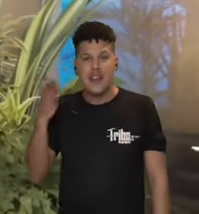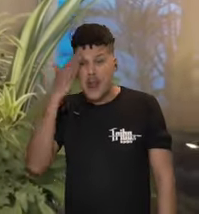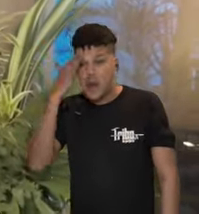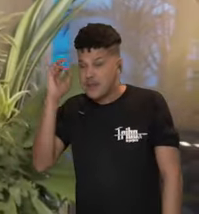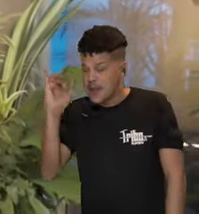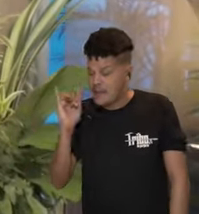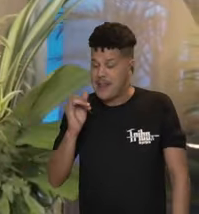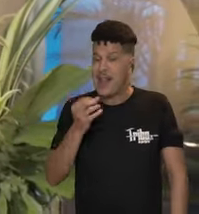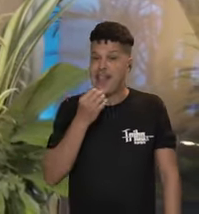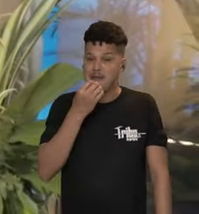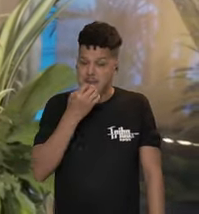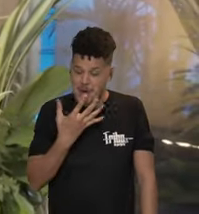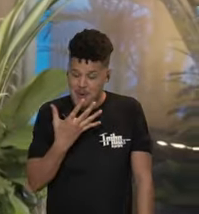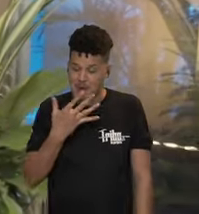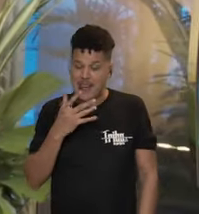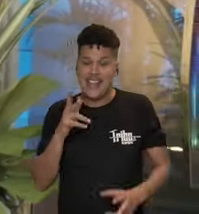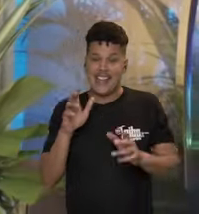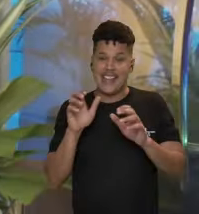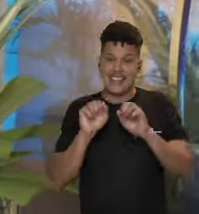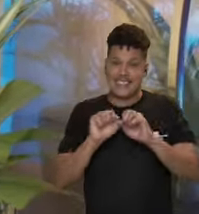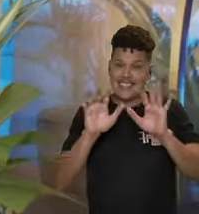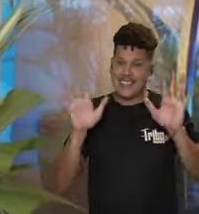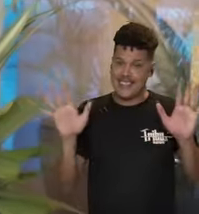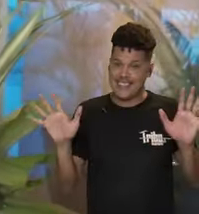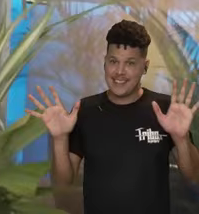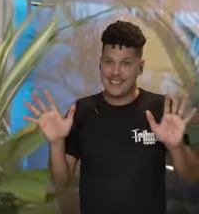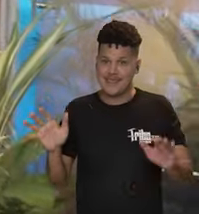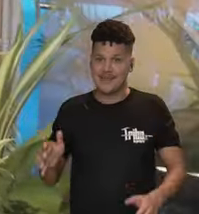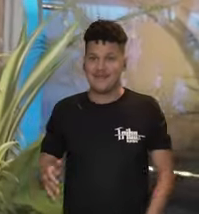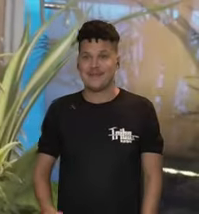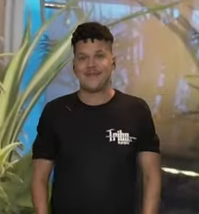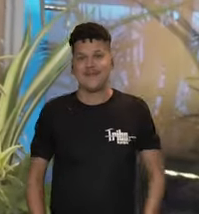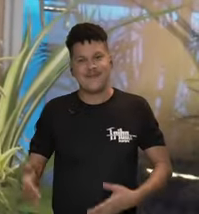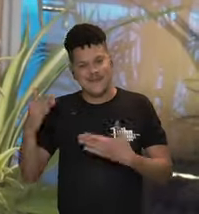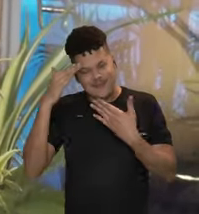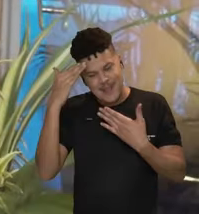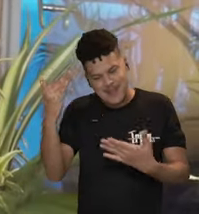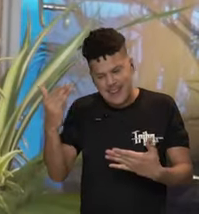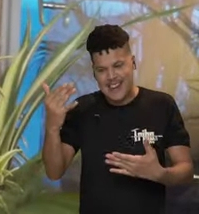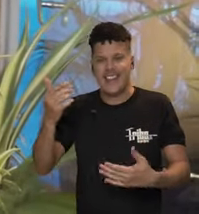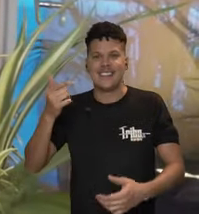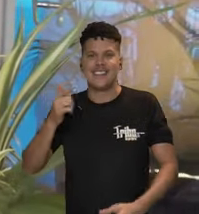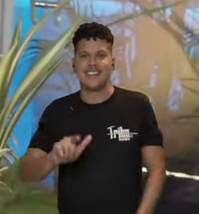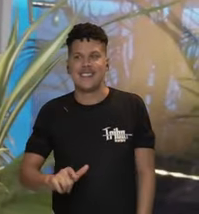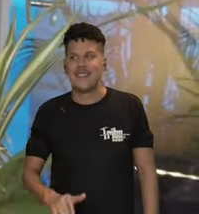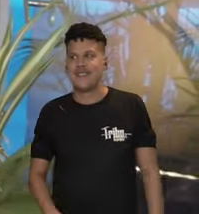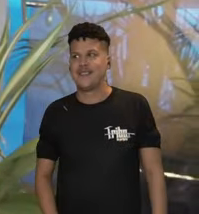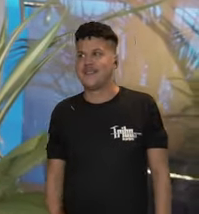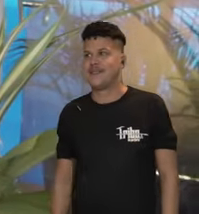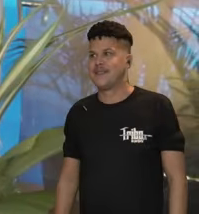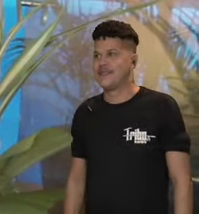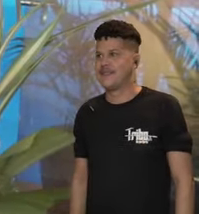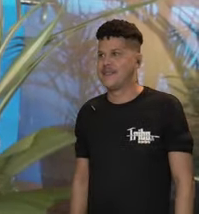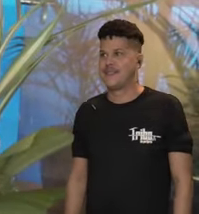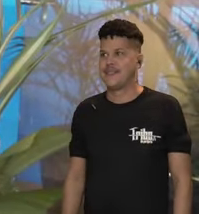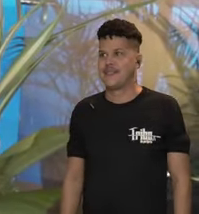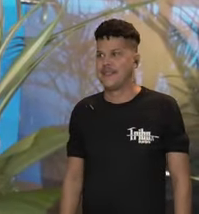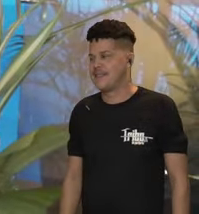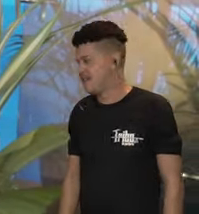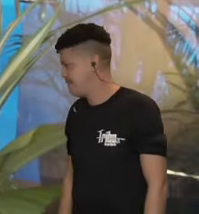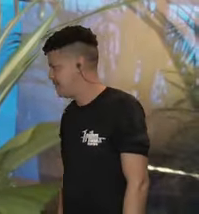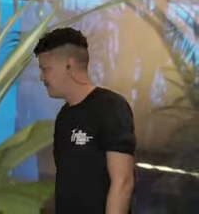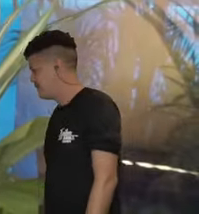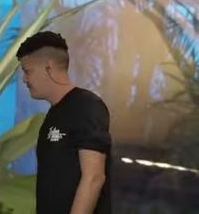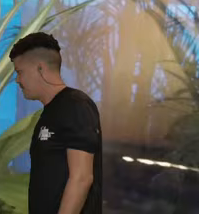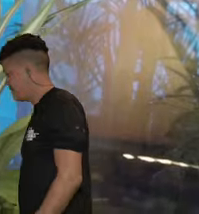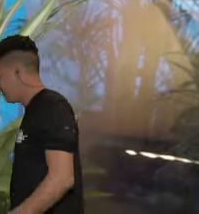Sabia que era tão bom assim. É isso aí, rapaziada. Mais uma, mano. Mano. É isso, mano. Tá muito